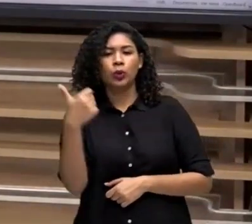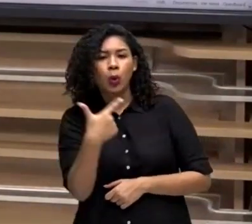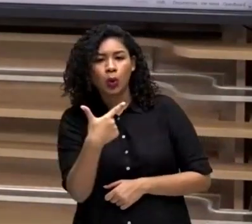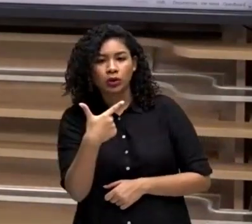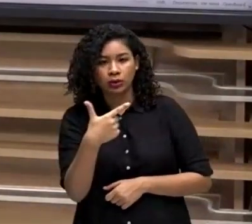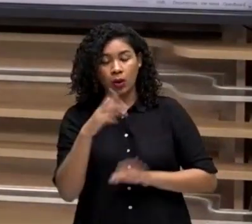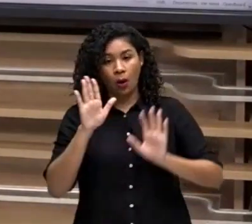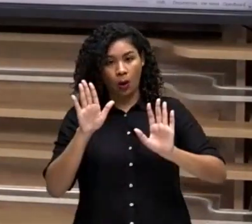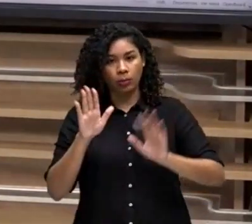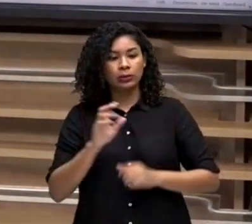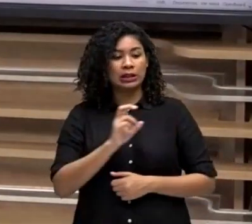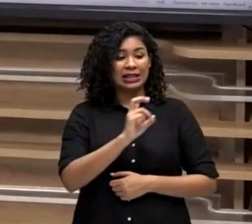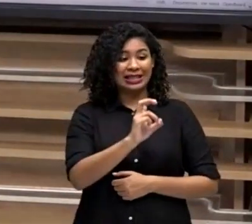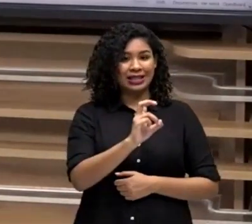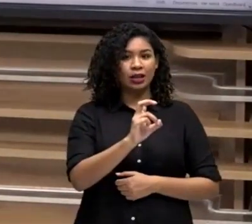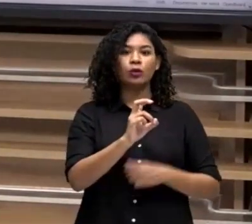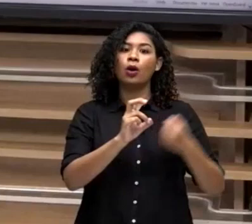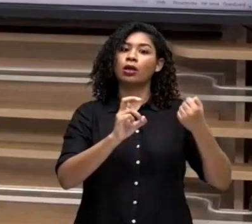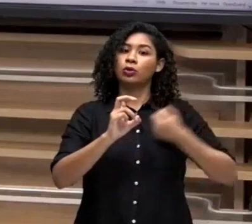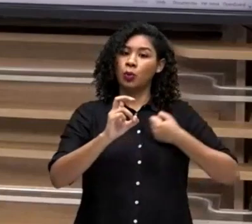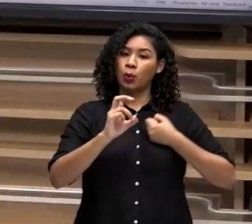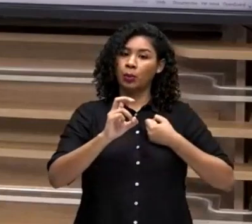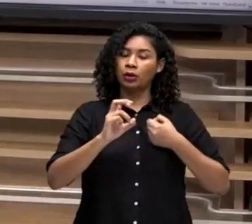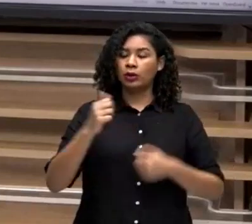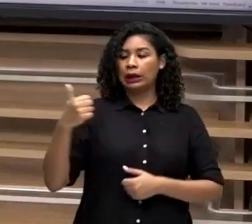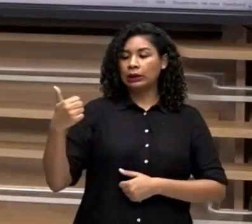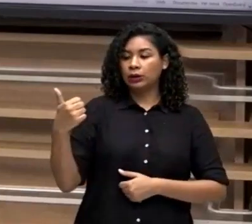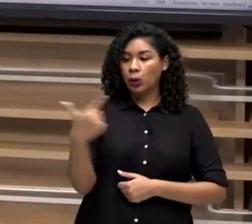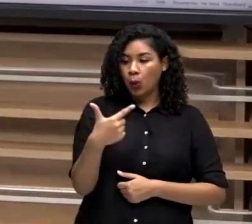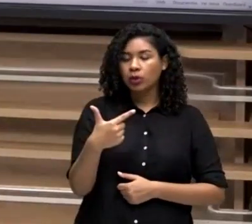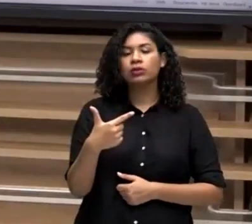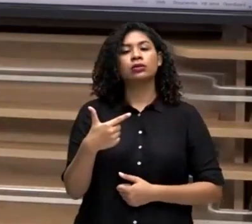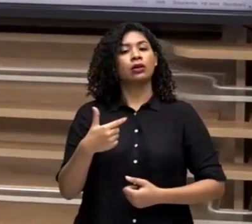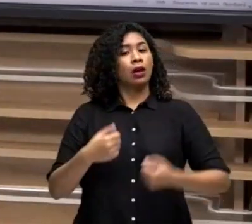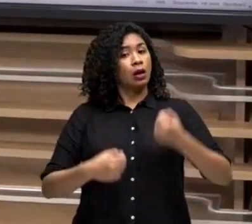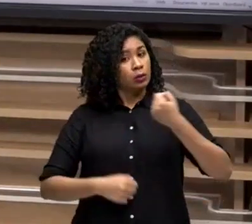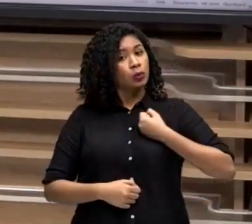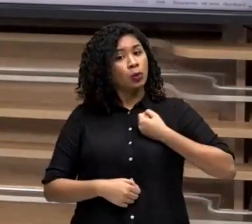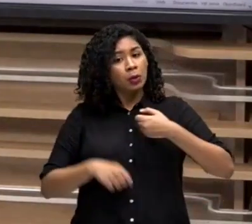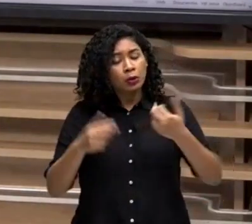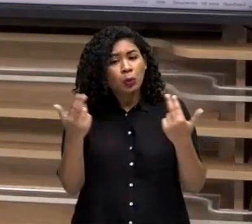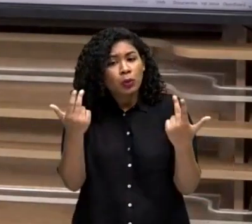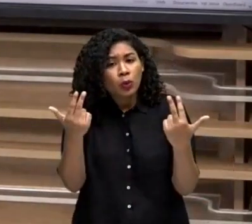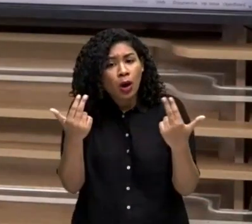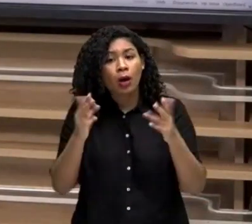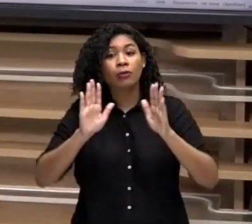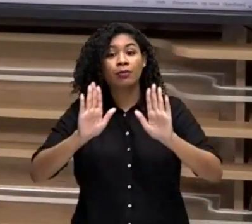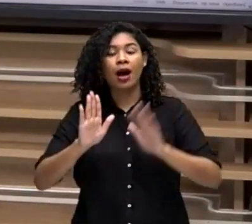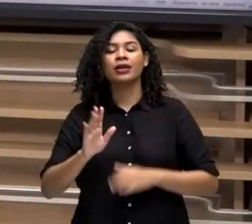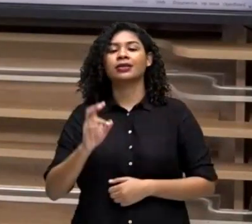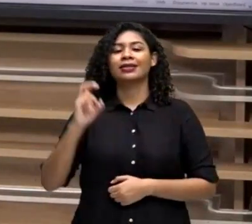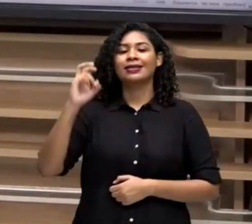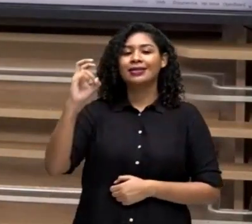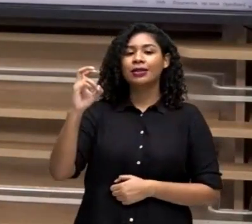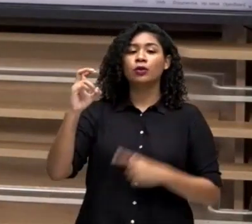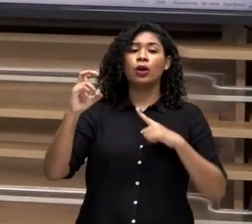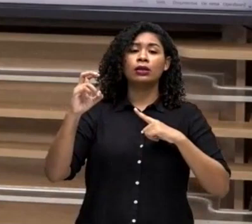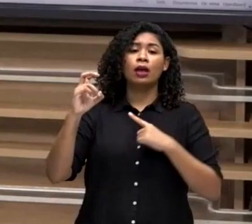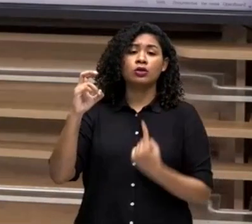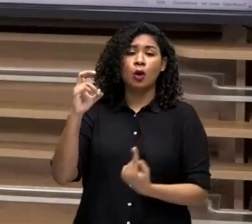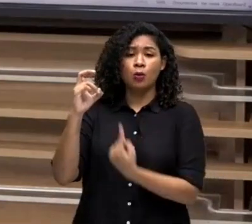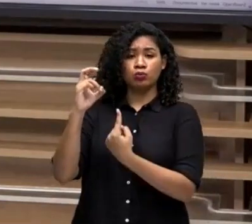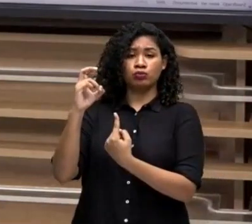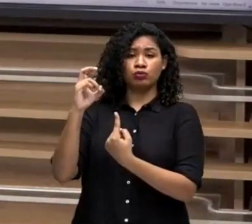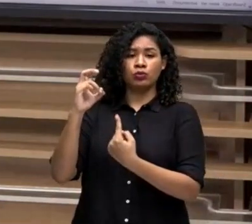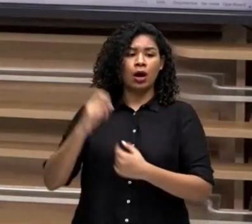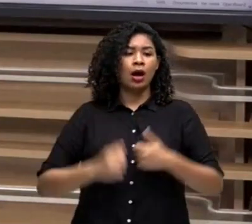é um número, o 12 também é um número. Porém, o 5 é formado por apenas um algarismo e o